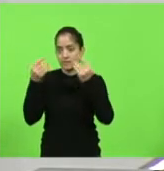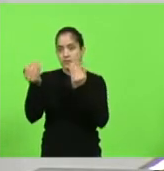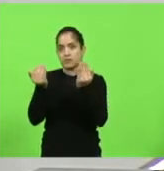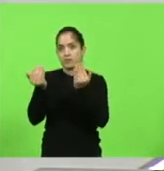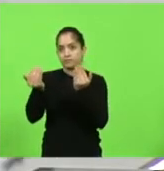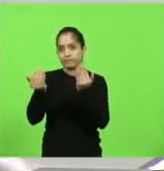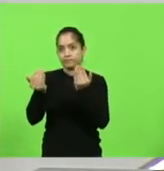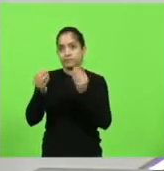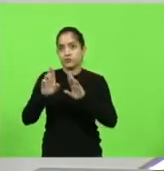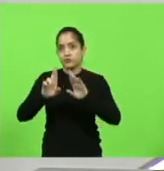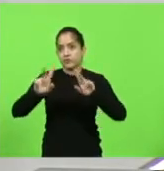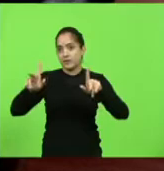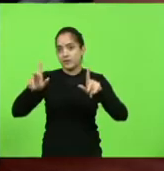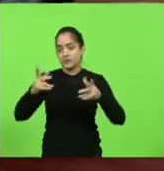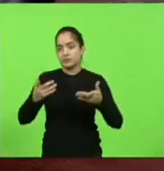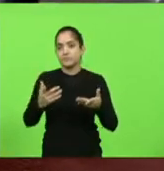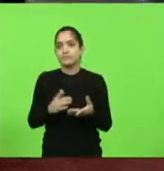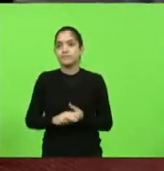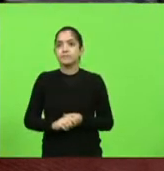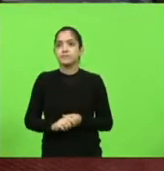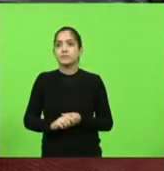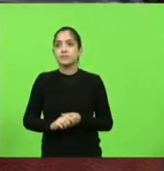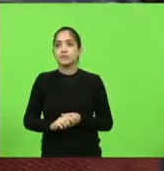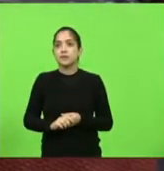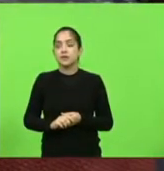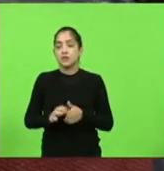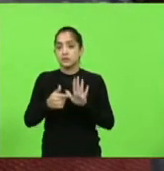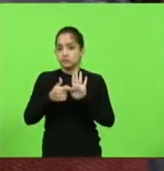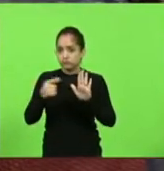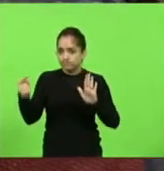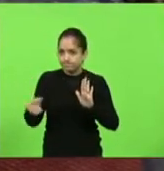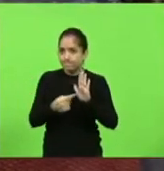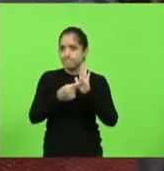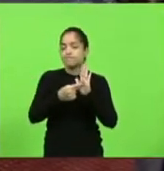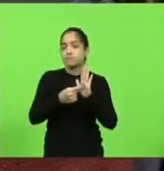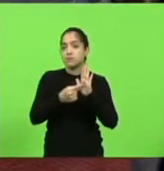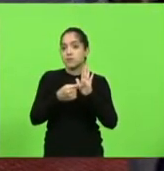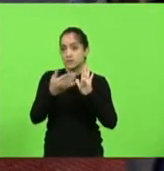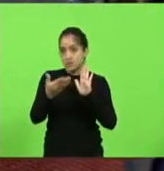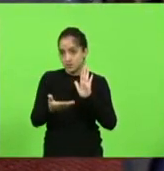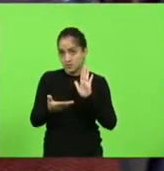né? Então, eu quero primeiro trazer essa denúncia aqui do,